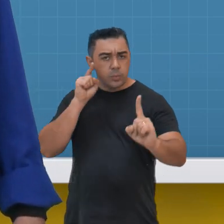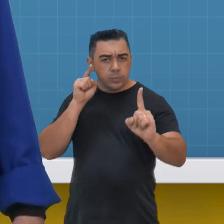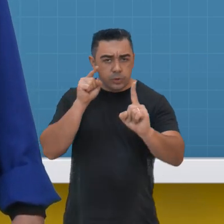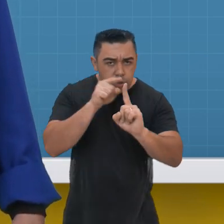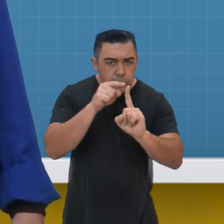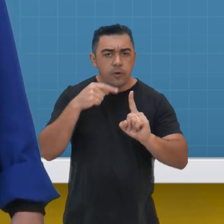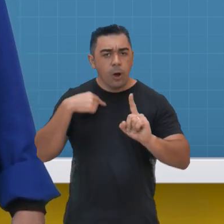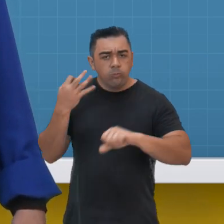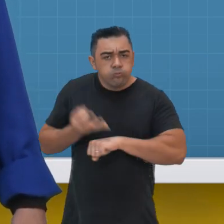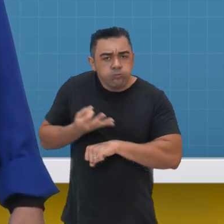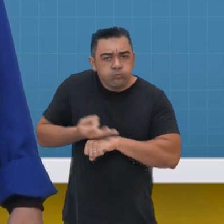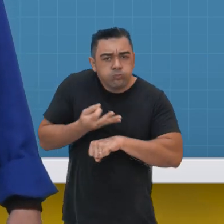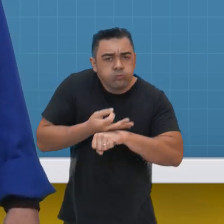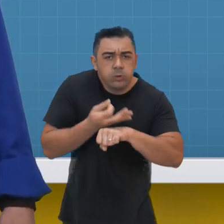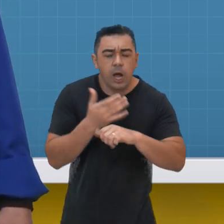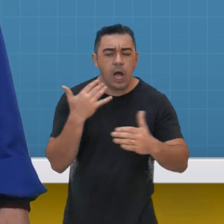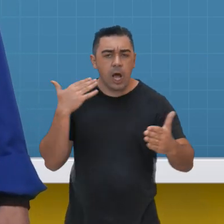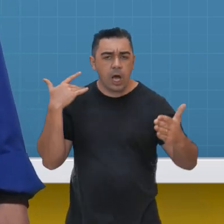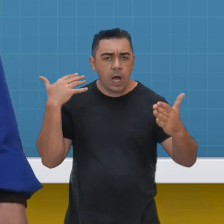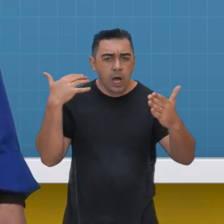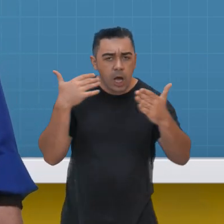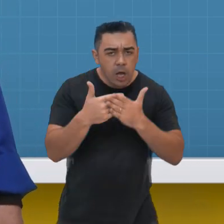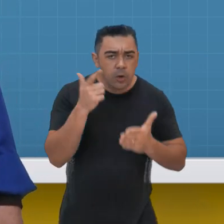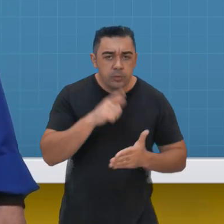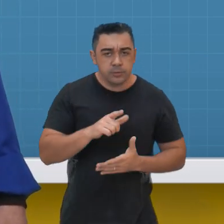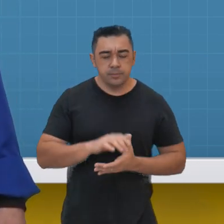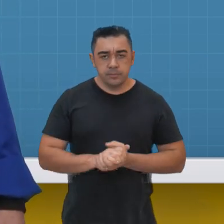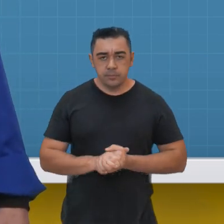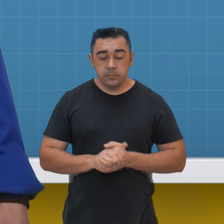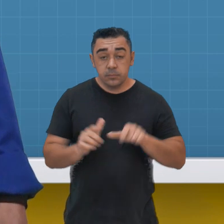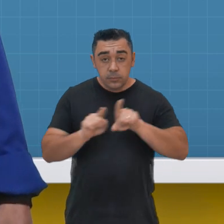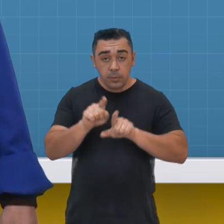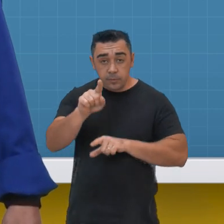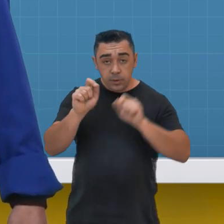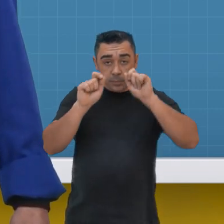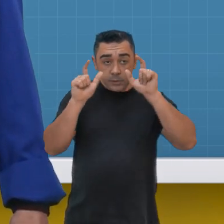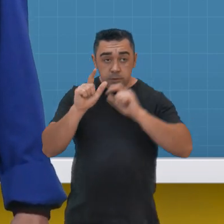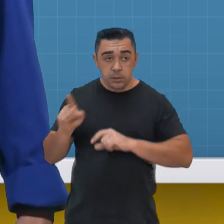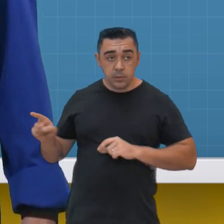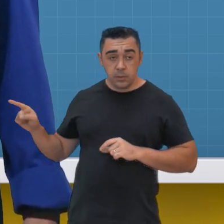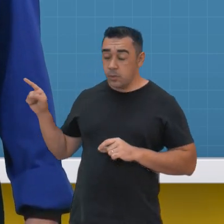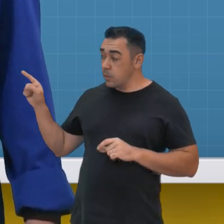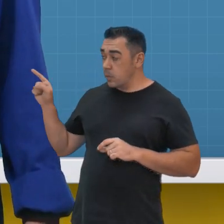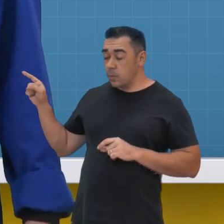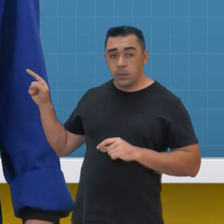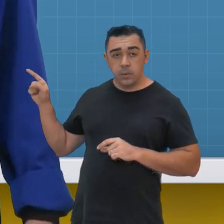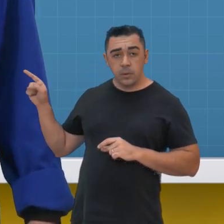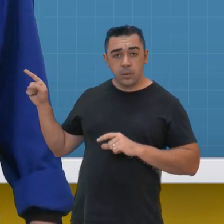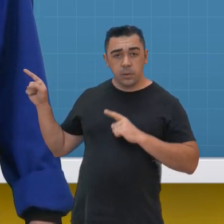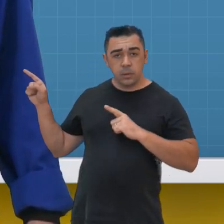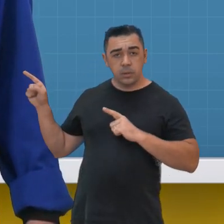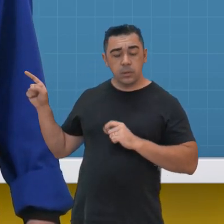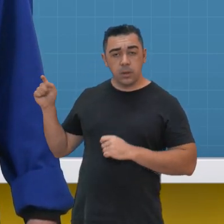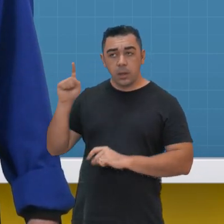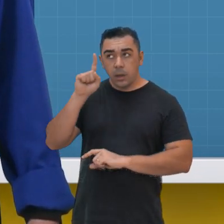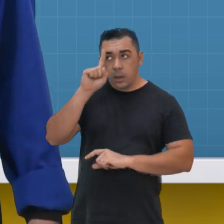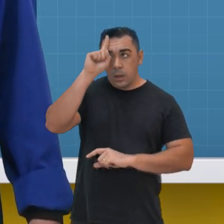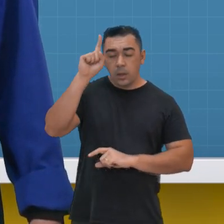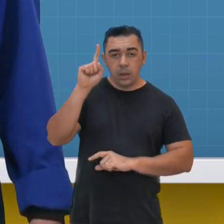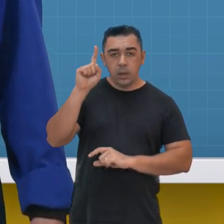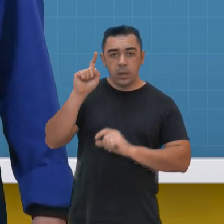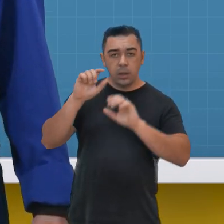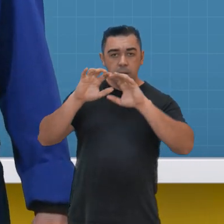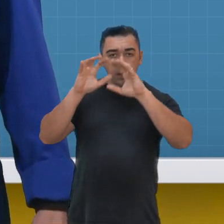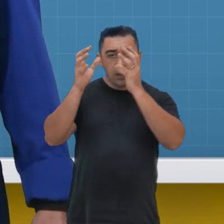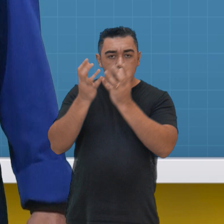serão alcançados. Temos aí, queria que vocês prestassem atenção nessa imagem, que temos uma